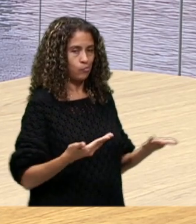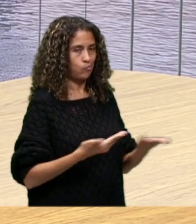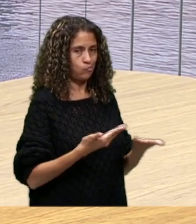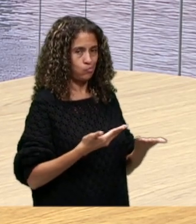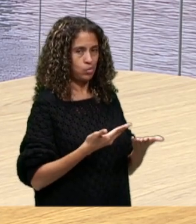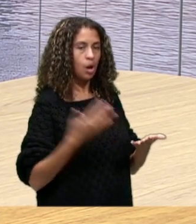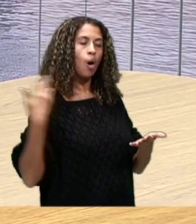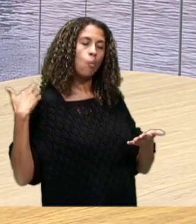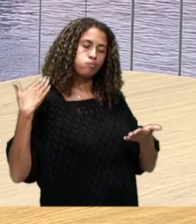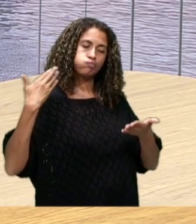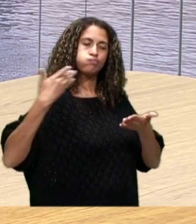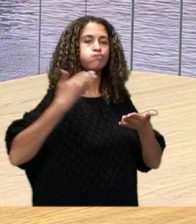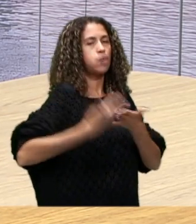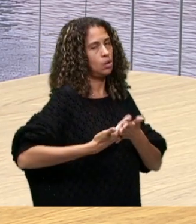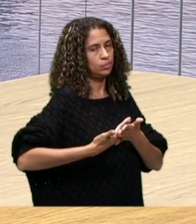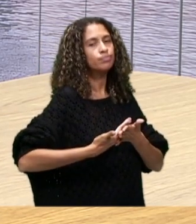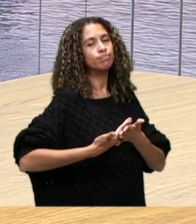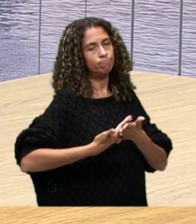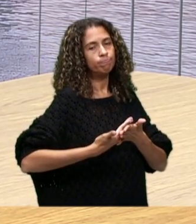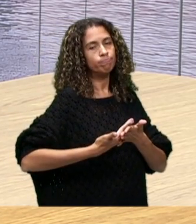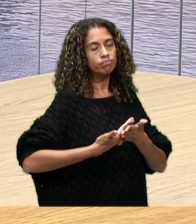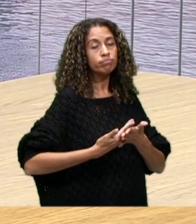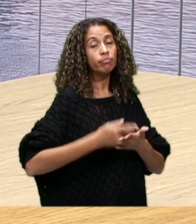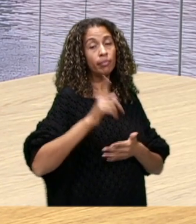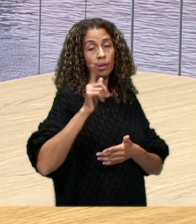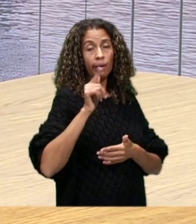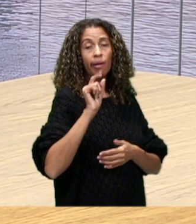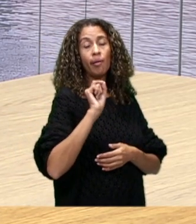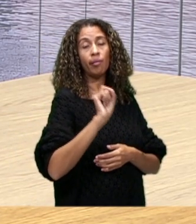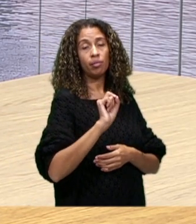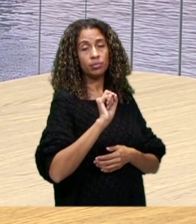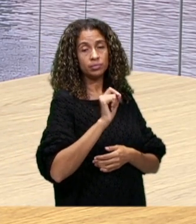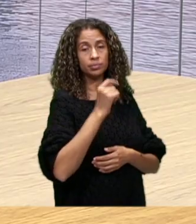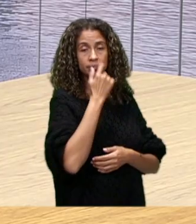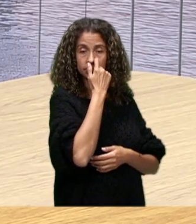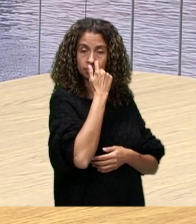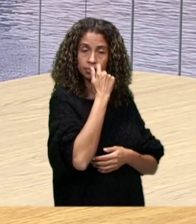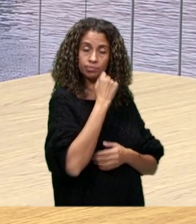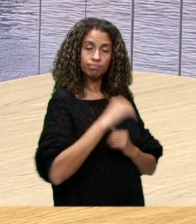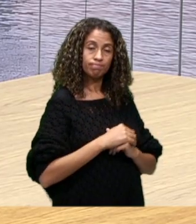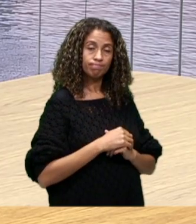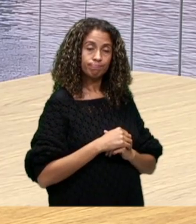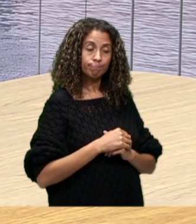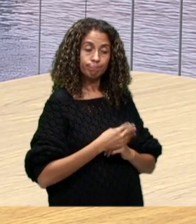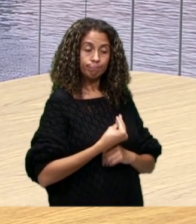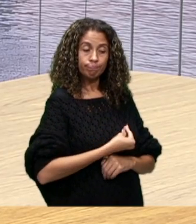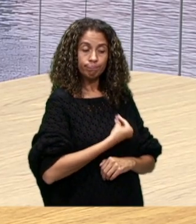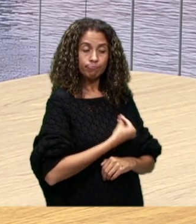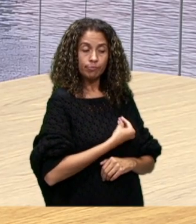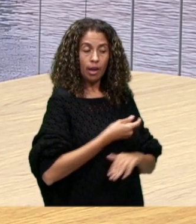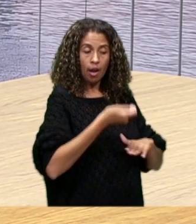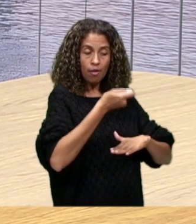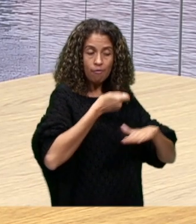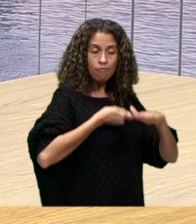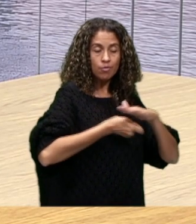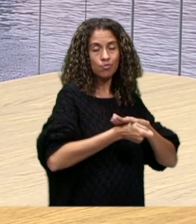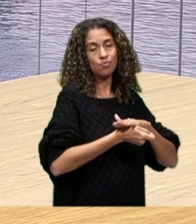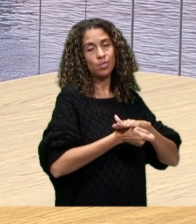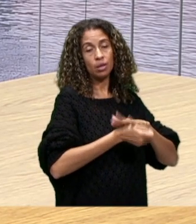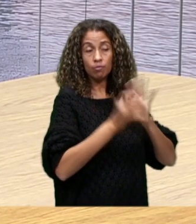de gerações, que não tem realmente um investimento